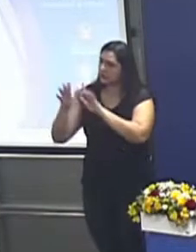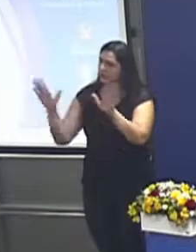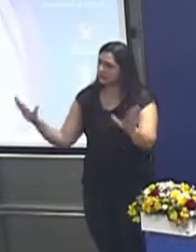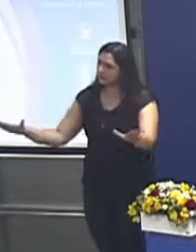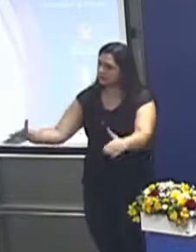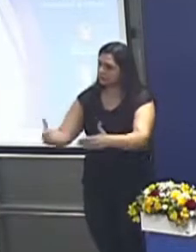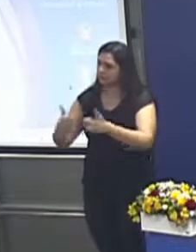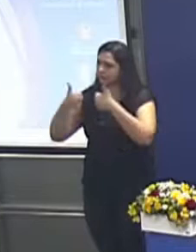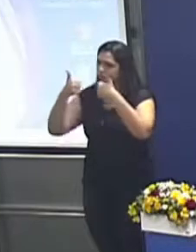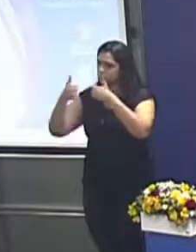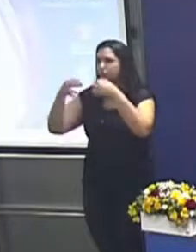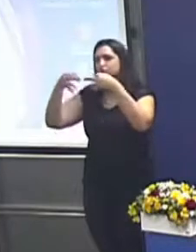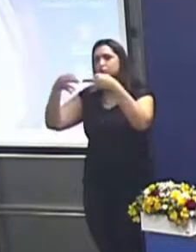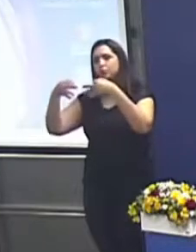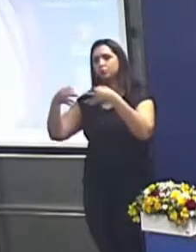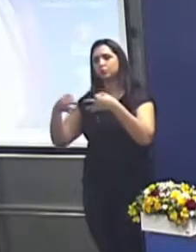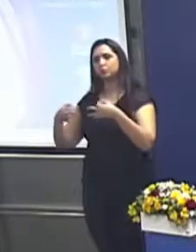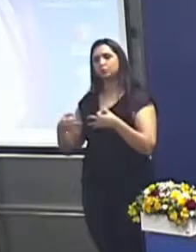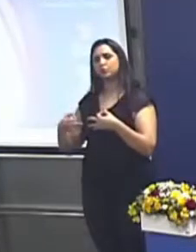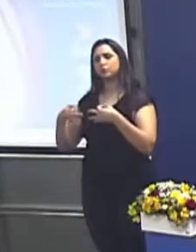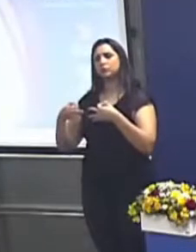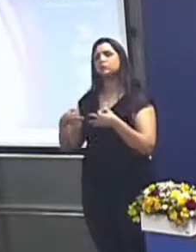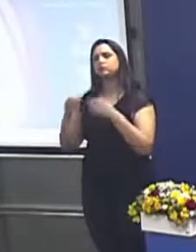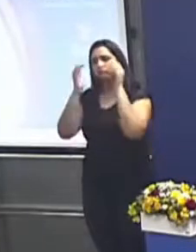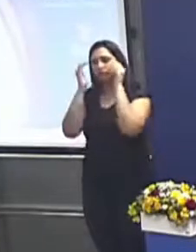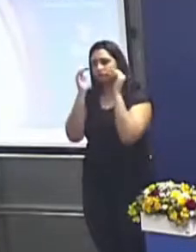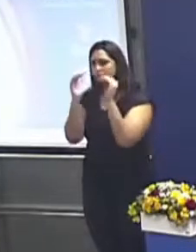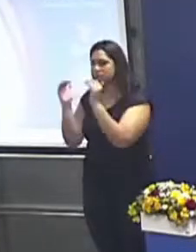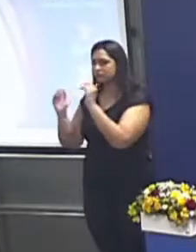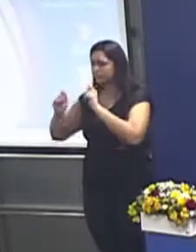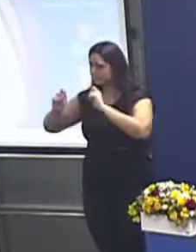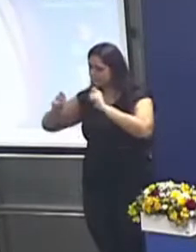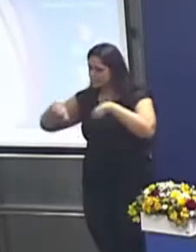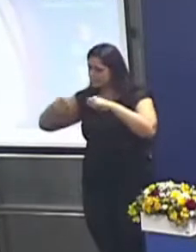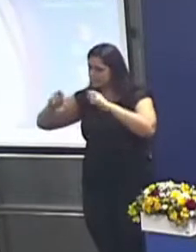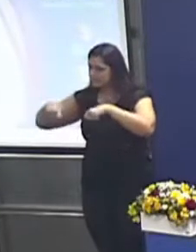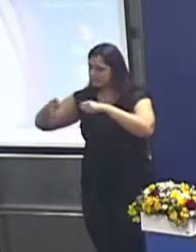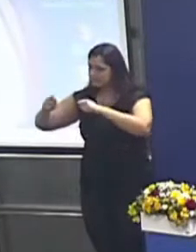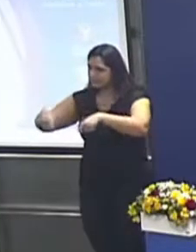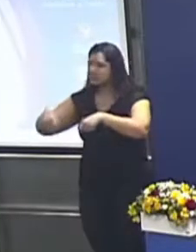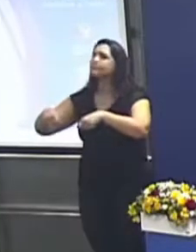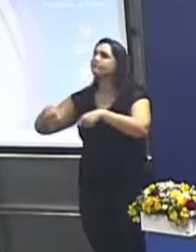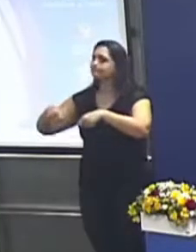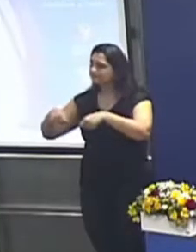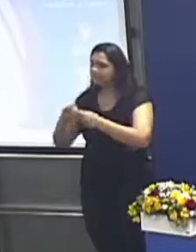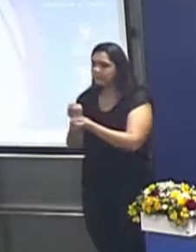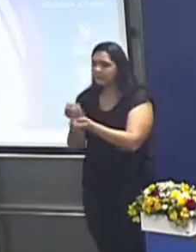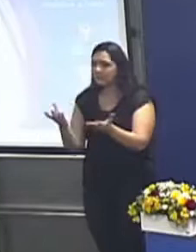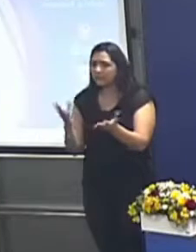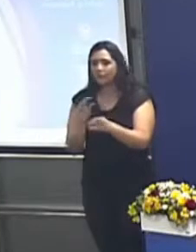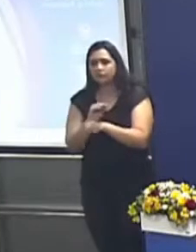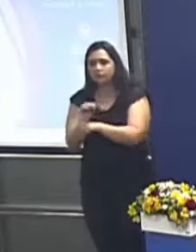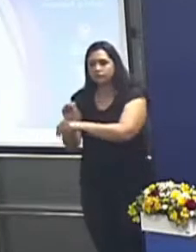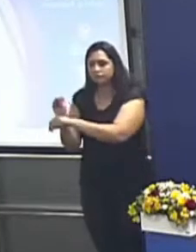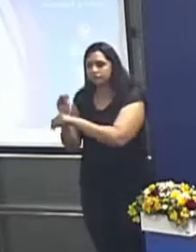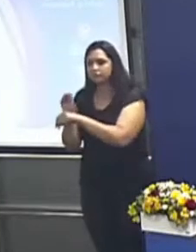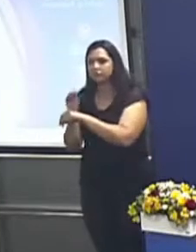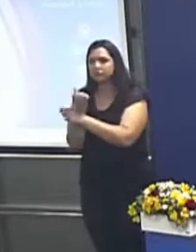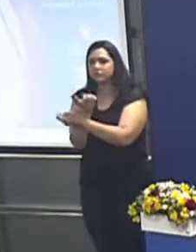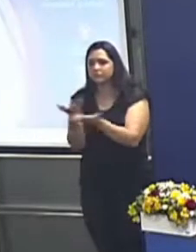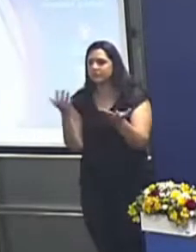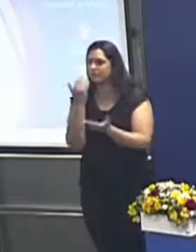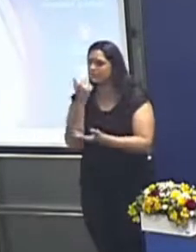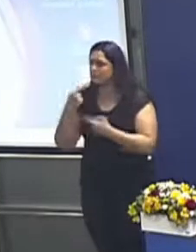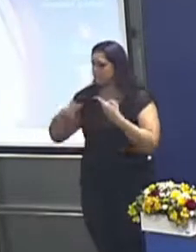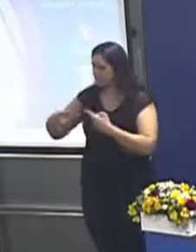melhor, mais justa, mais digna, que tenha condições de fato de alimentar a sua população, de